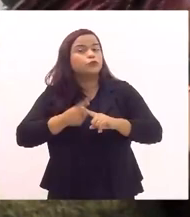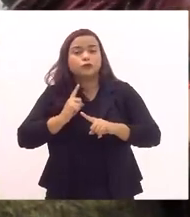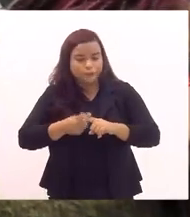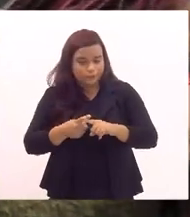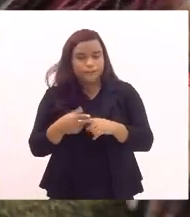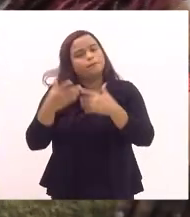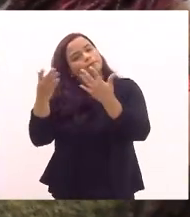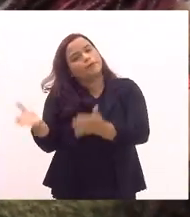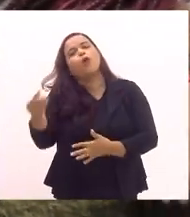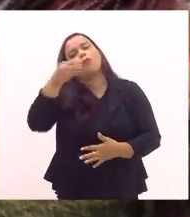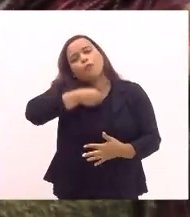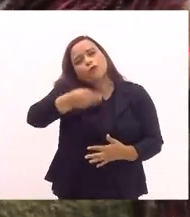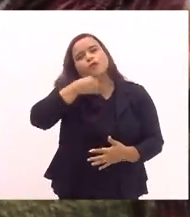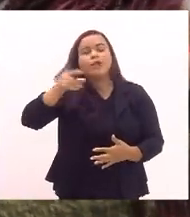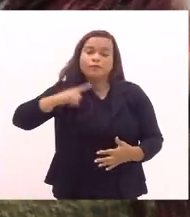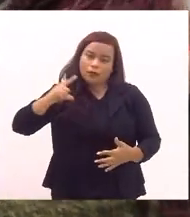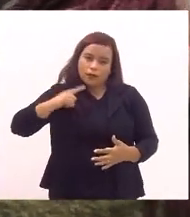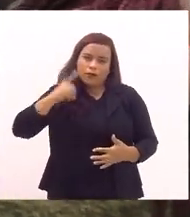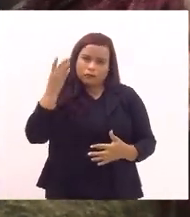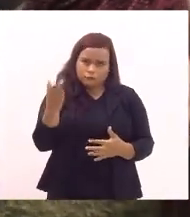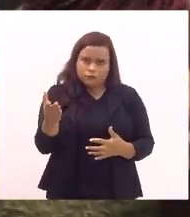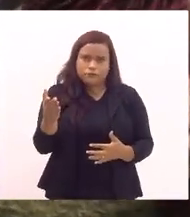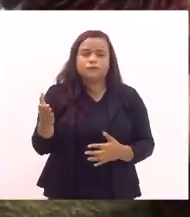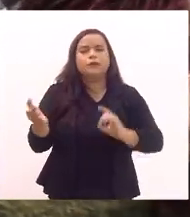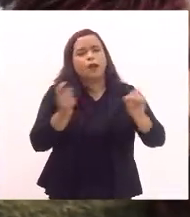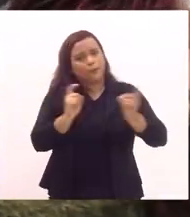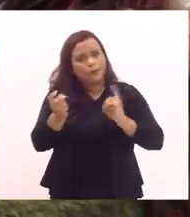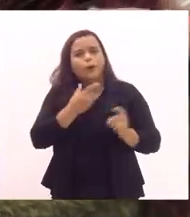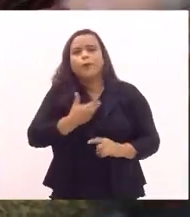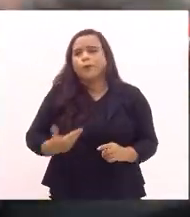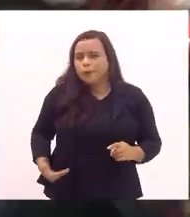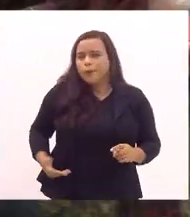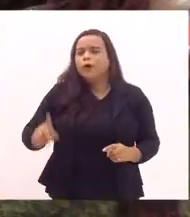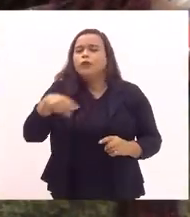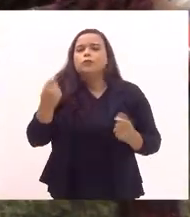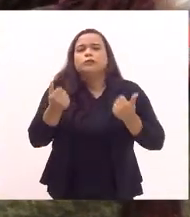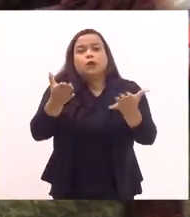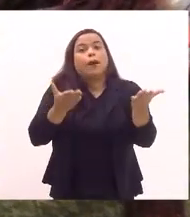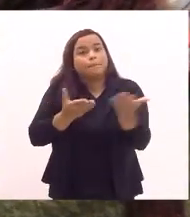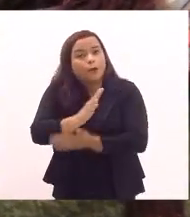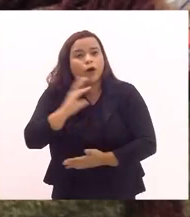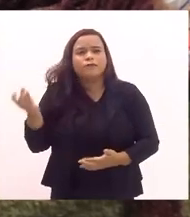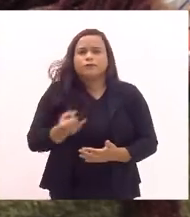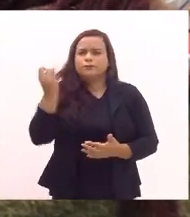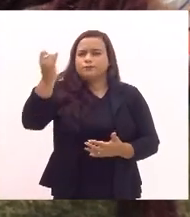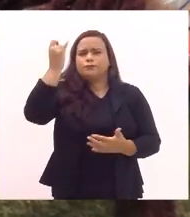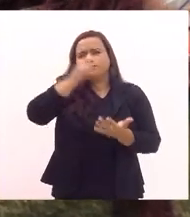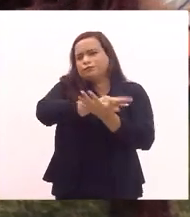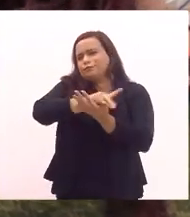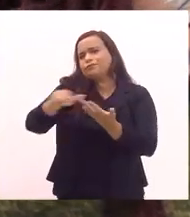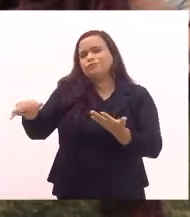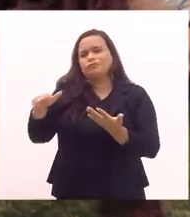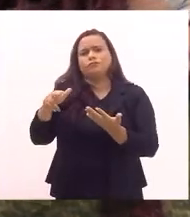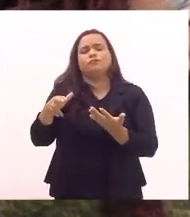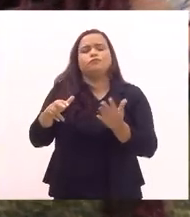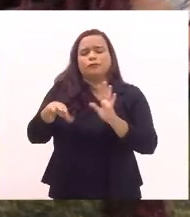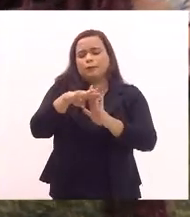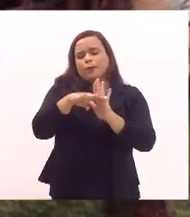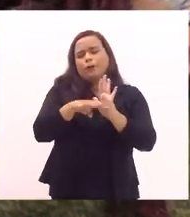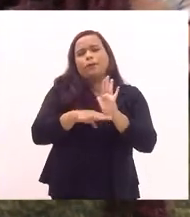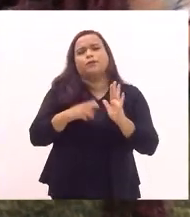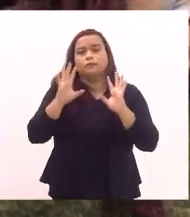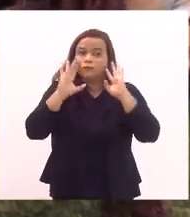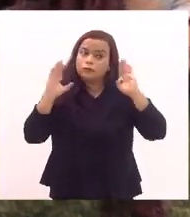na oportunidade desta reunião pública aprovamos importantes encaminhamentos que visam